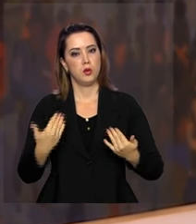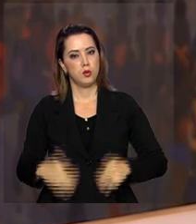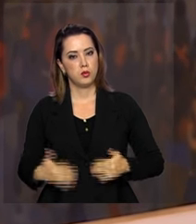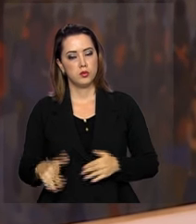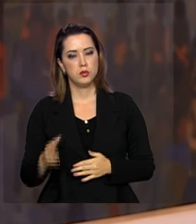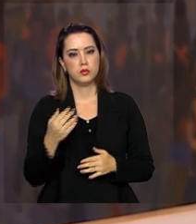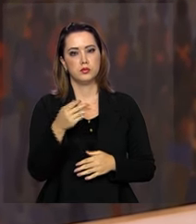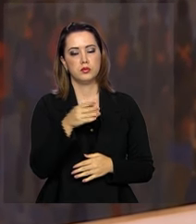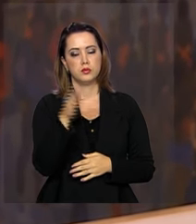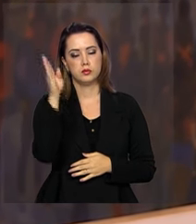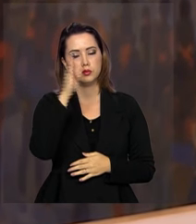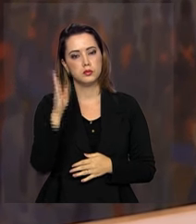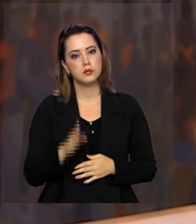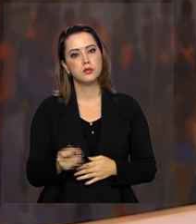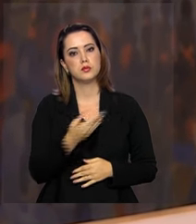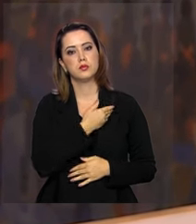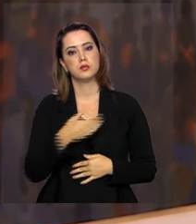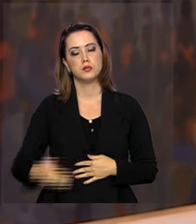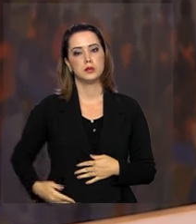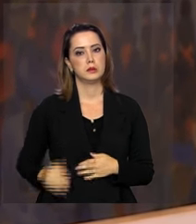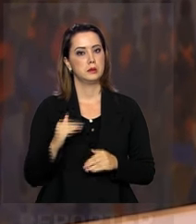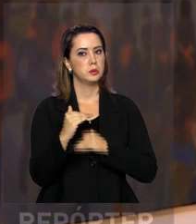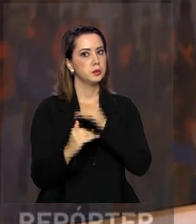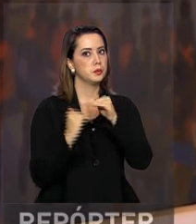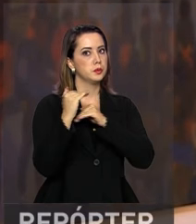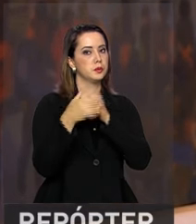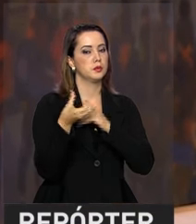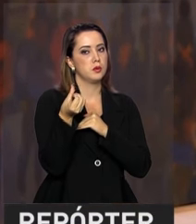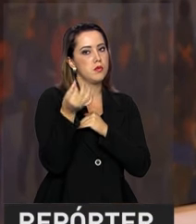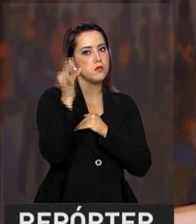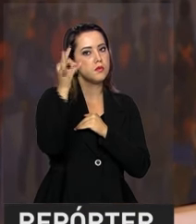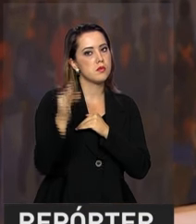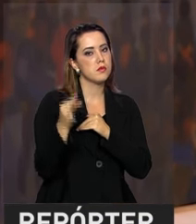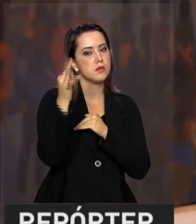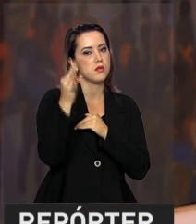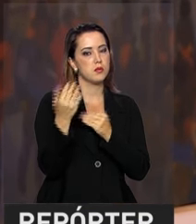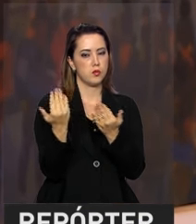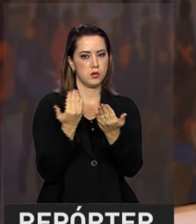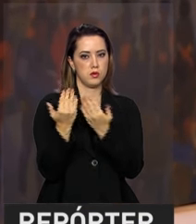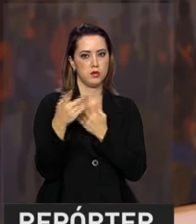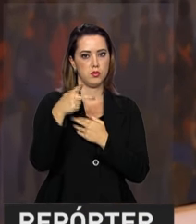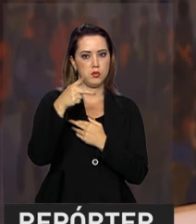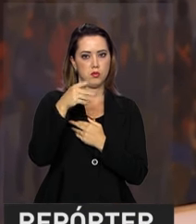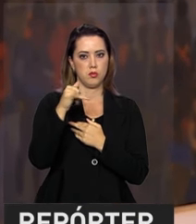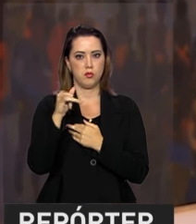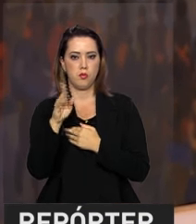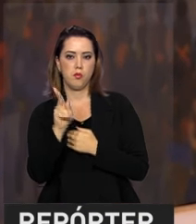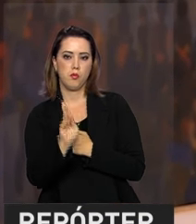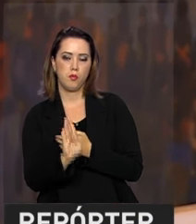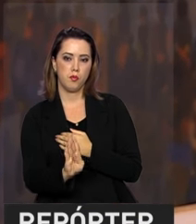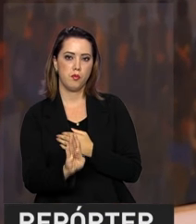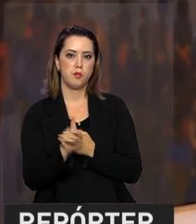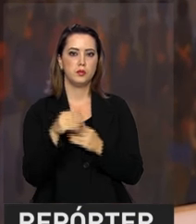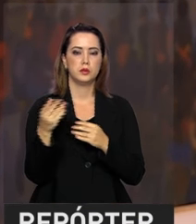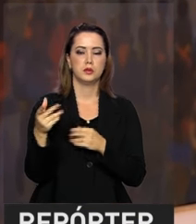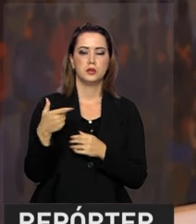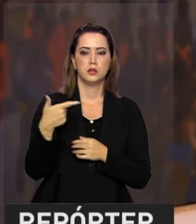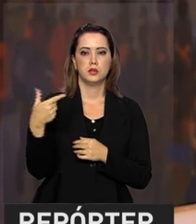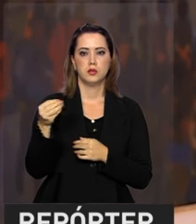expandido nos últimos anos, cresceu mais de 6% em relação ao PIB entre 2008 e